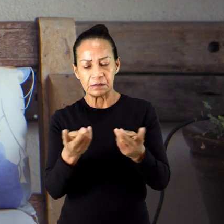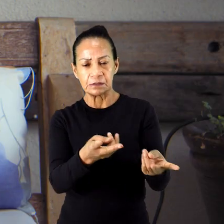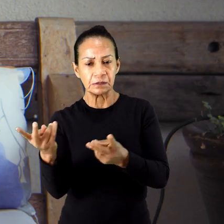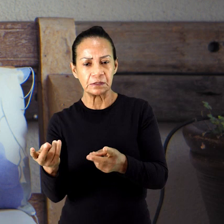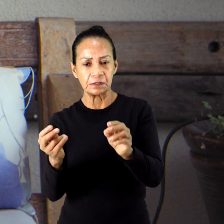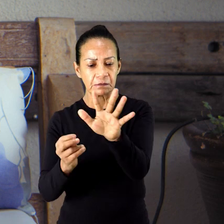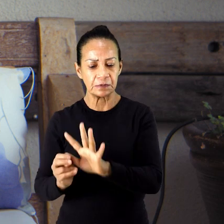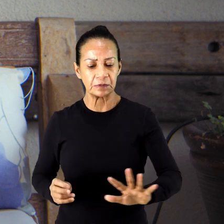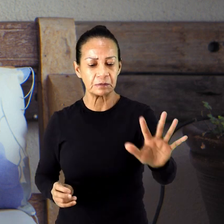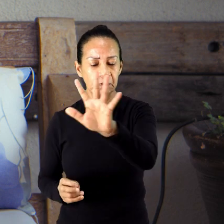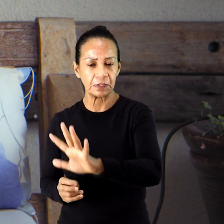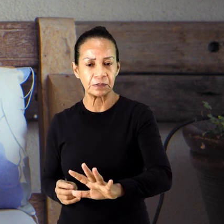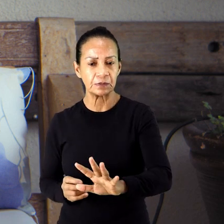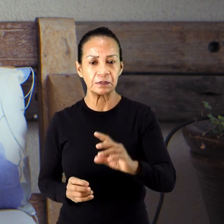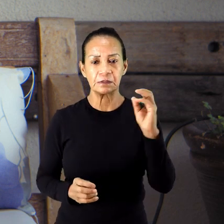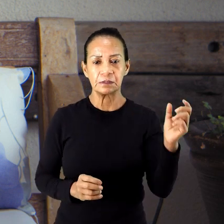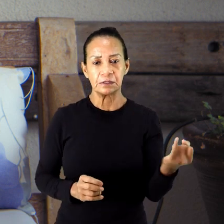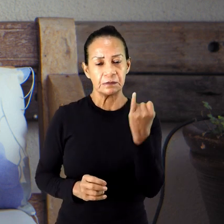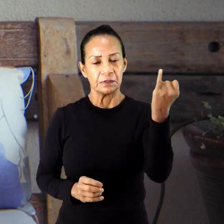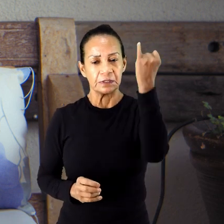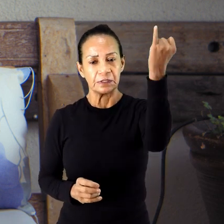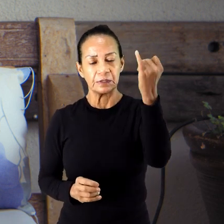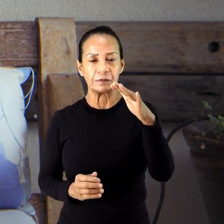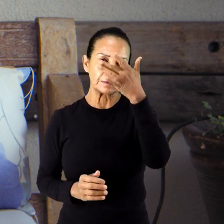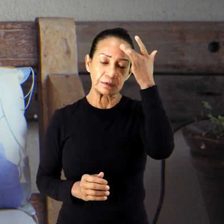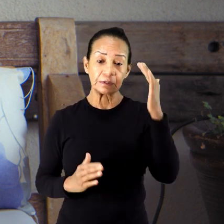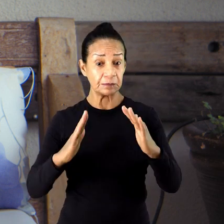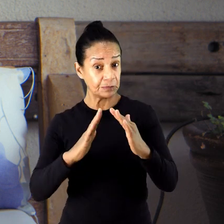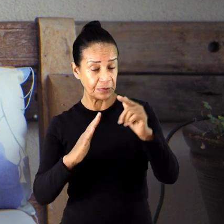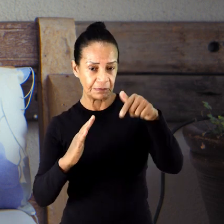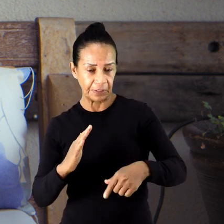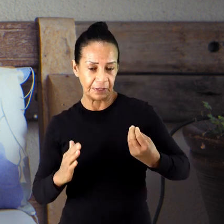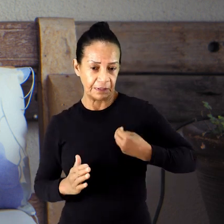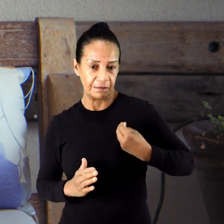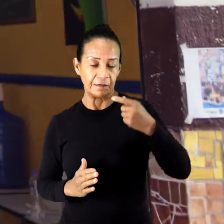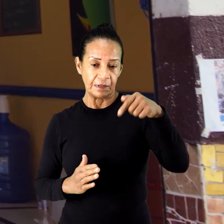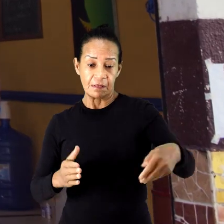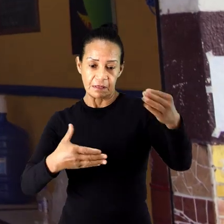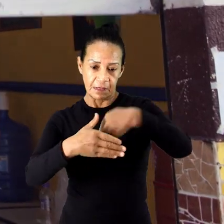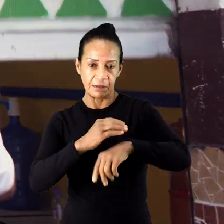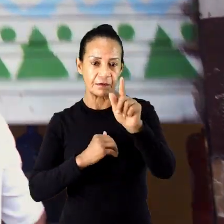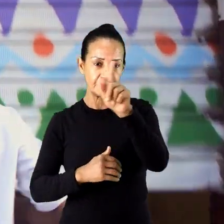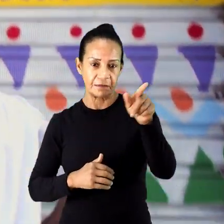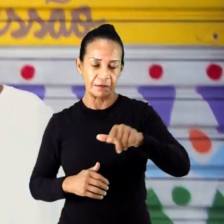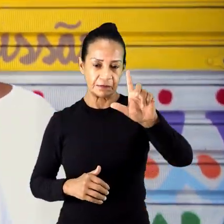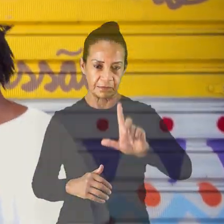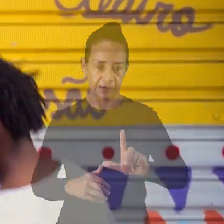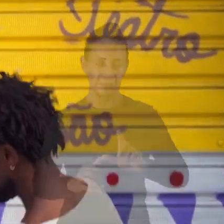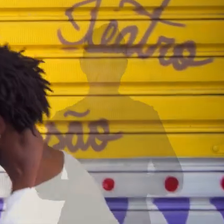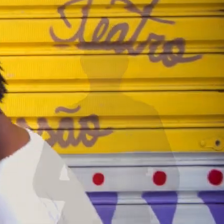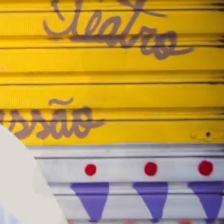essas visitações a espaços que sejam considerados relevantes para quem mora lá, para quem vive lá. Homem